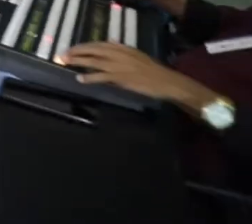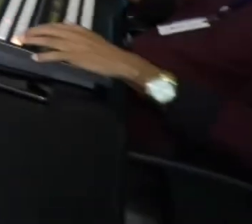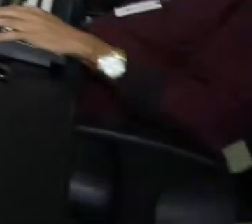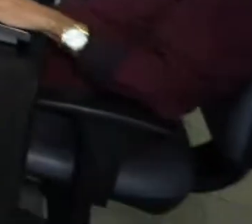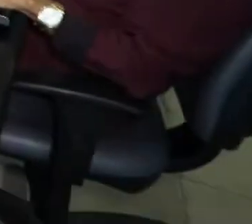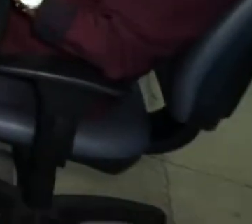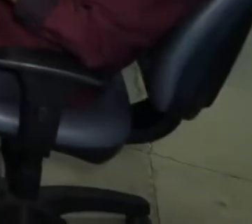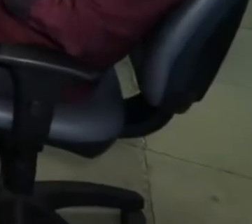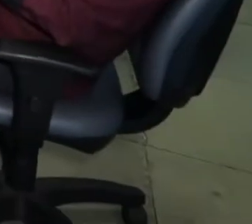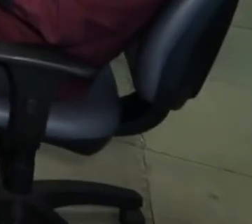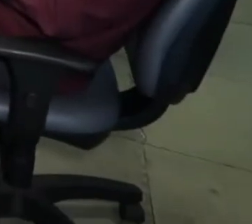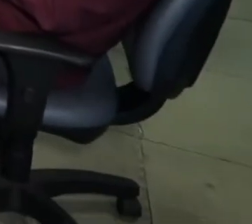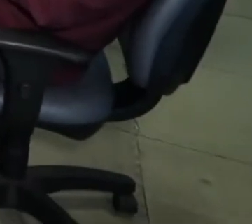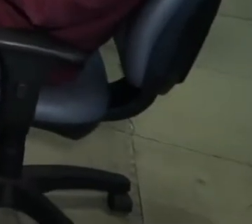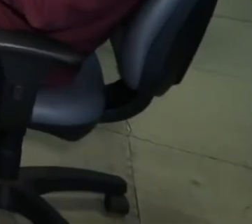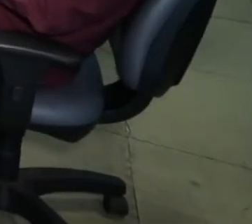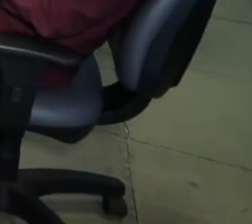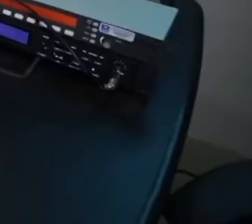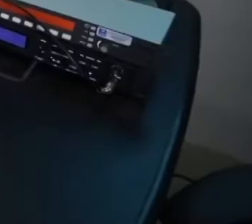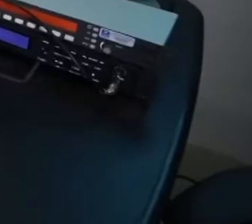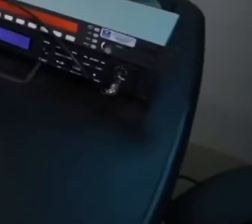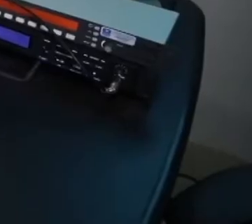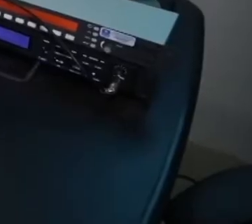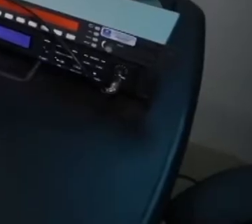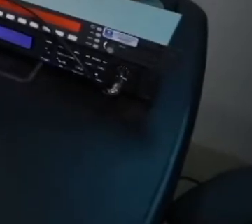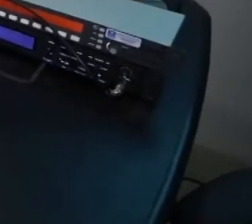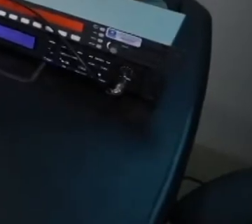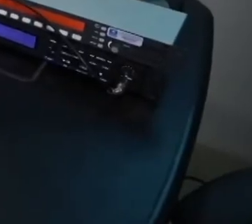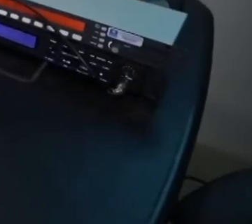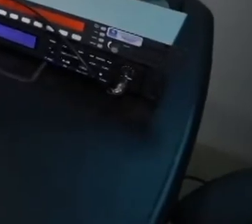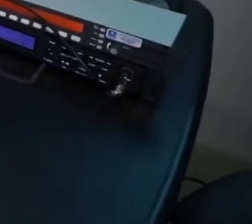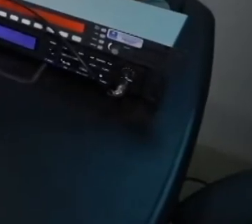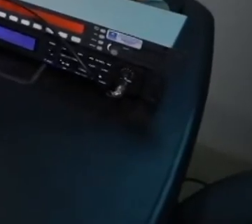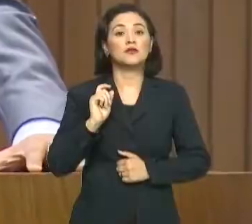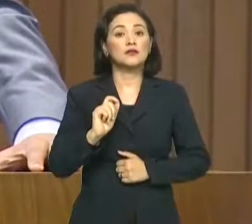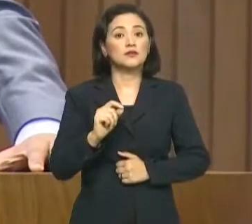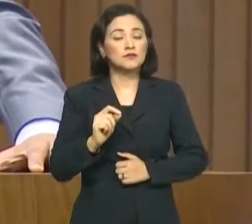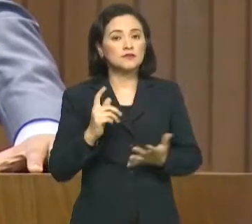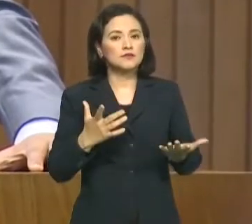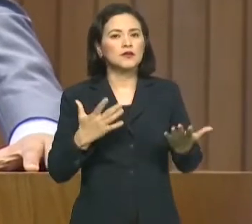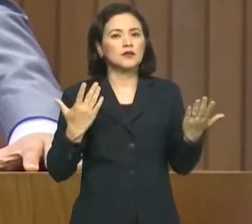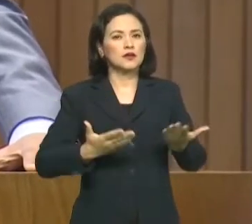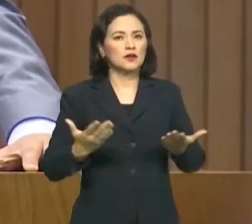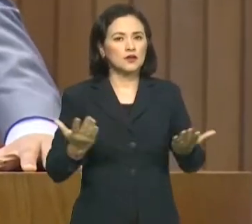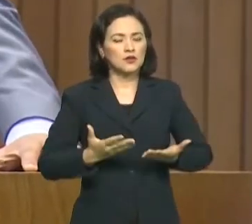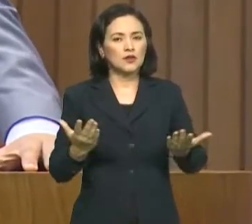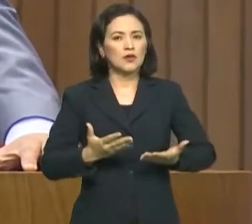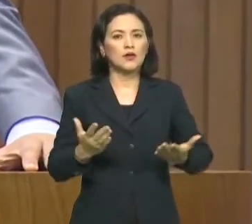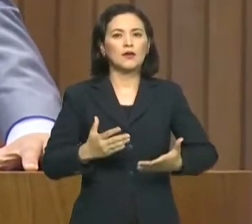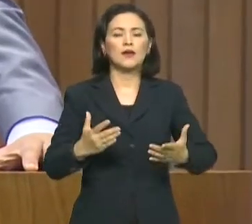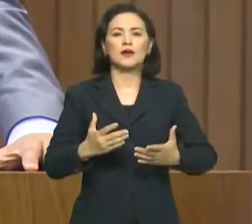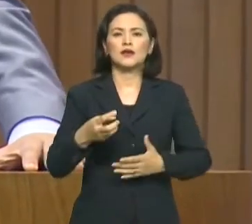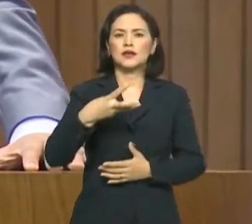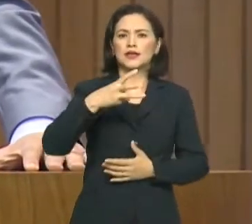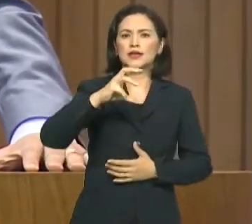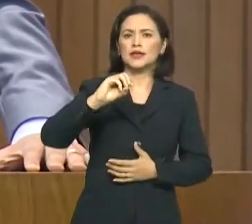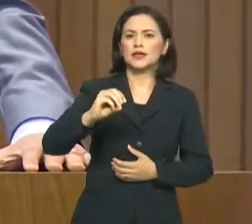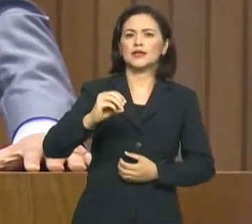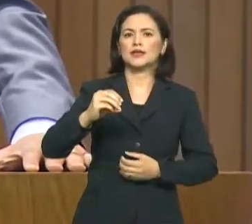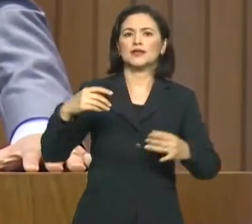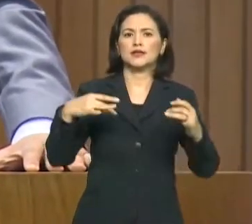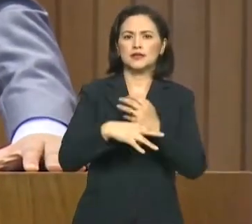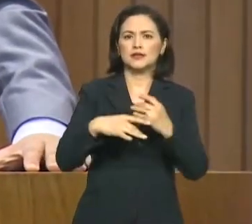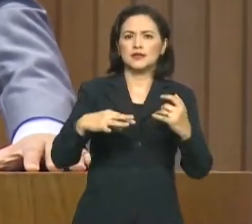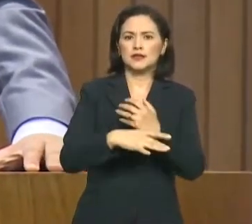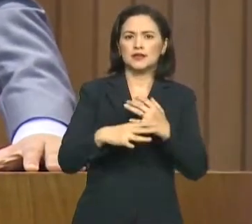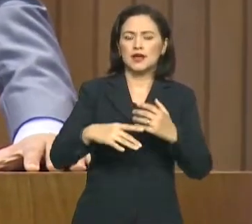das 9h15 às 11h45 da manhã, de terça a sexta-feira. Mais de 30 cidades acompanham